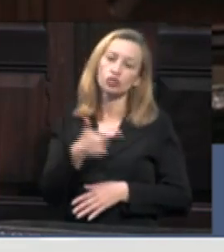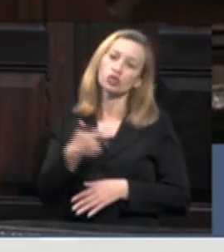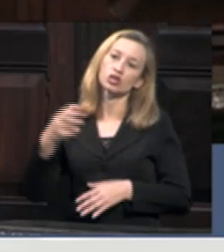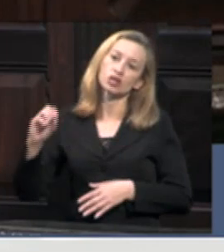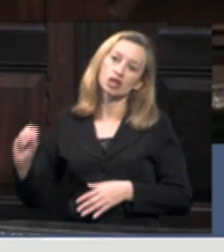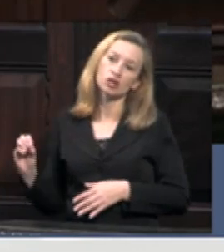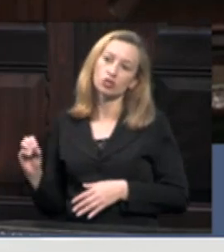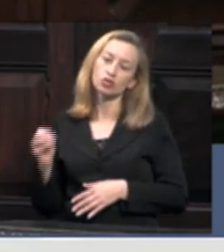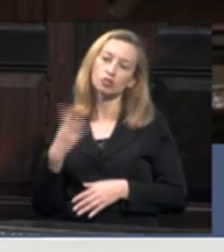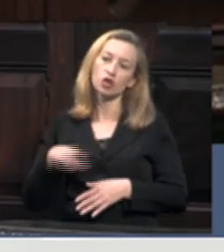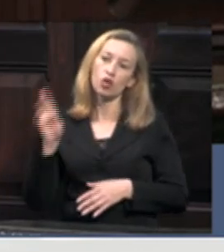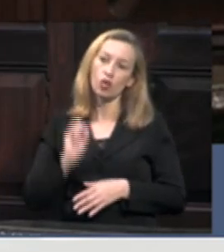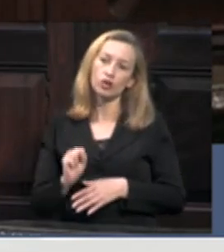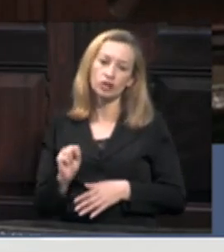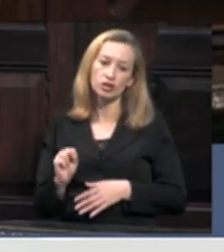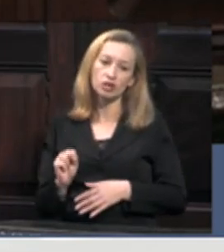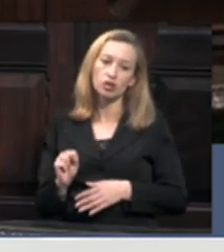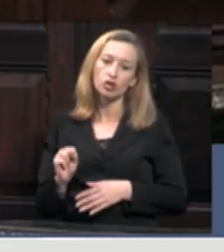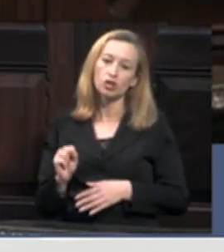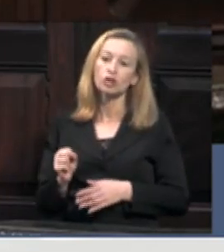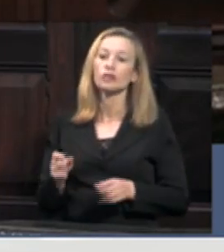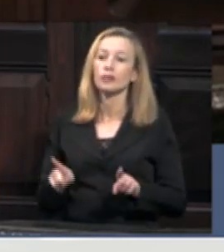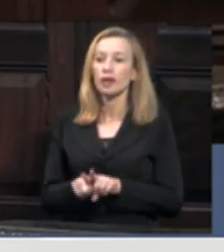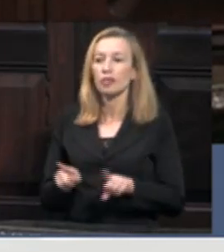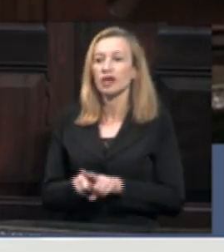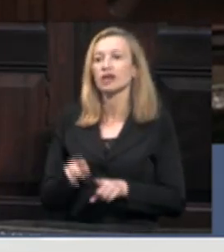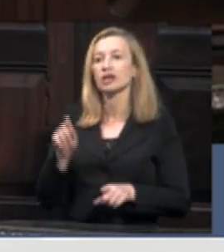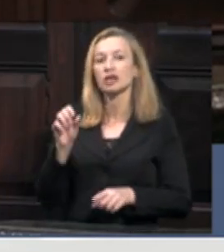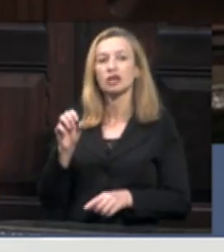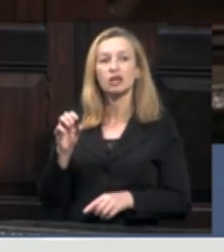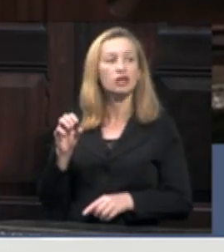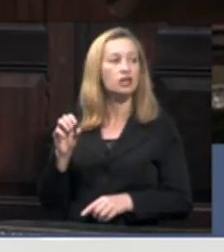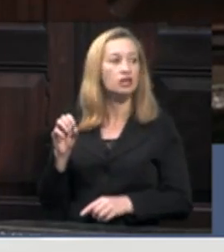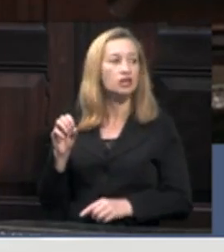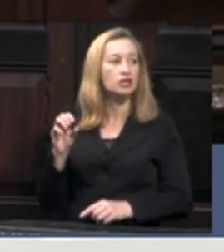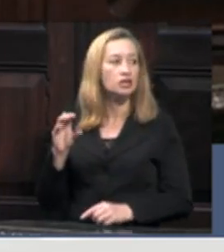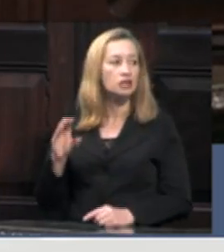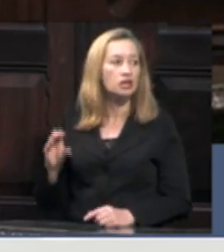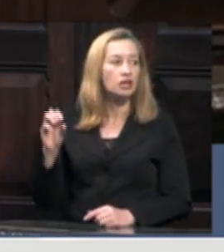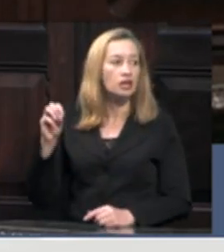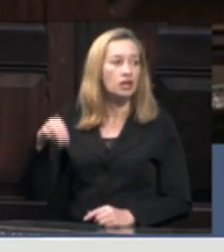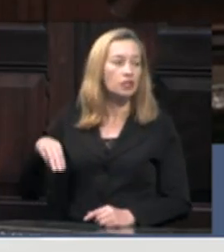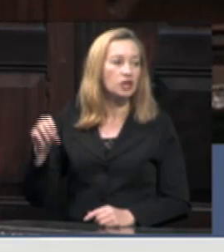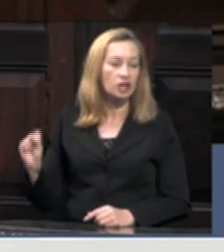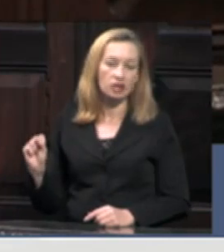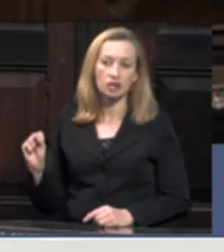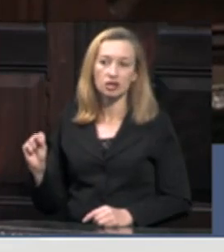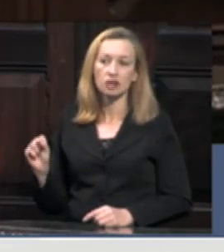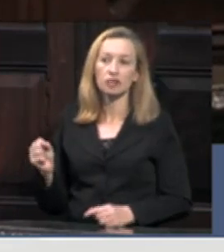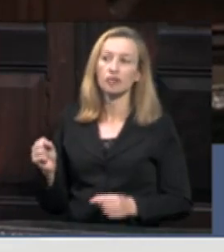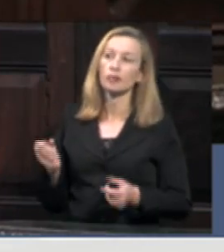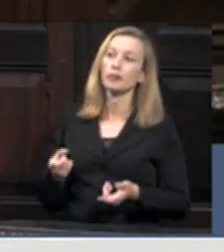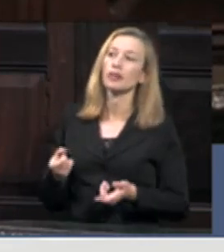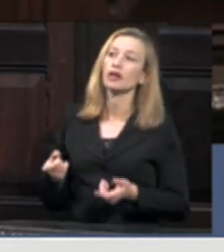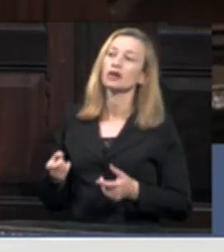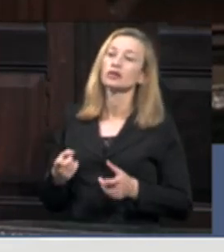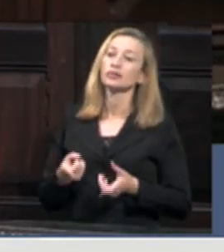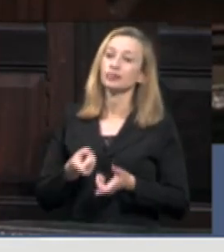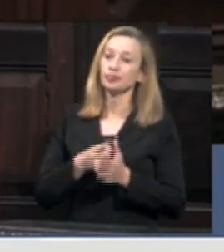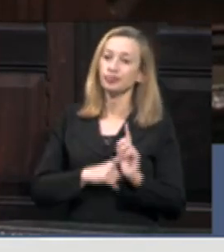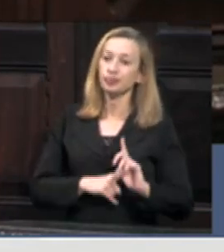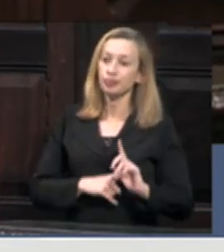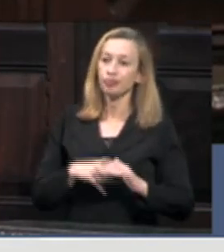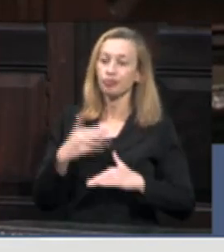O recurso do ICMS, ele vai depender do crescimento da